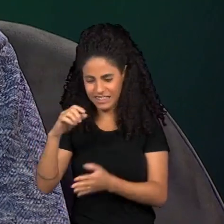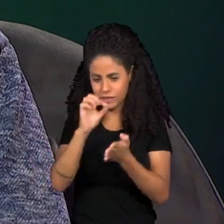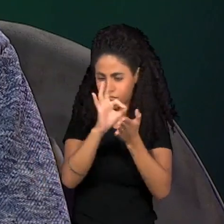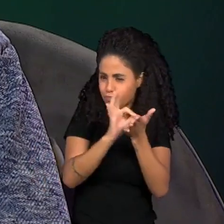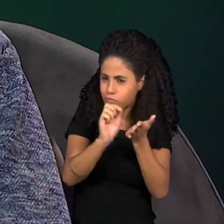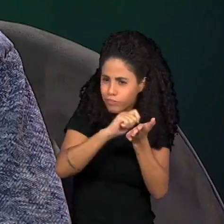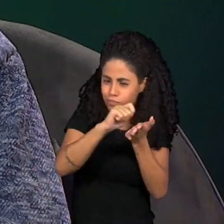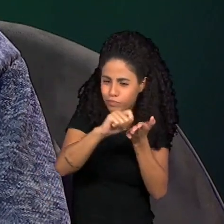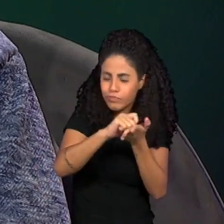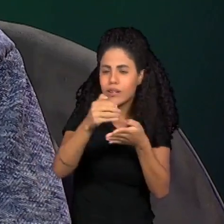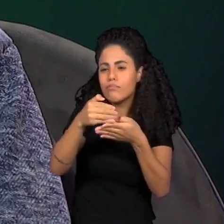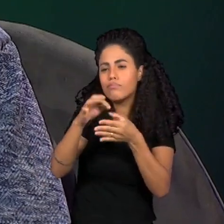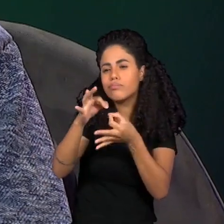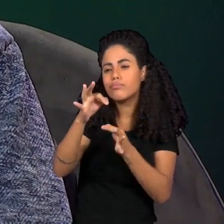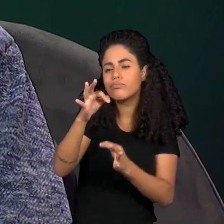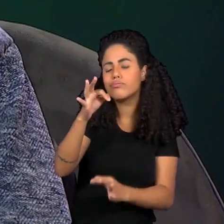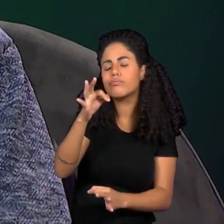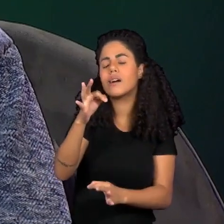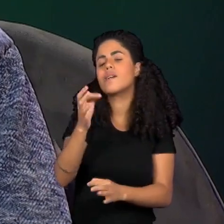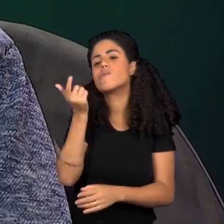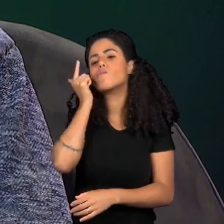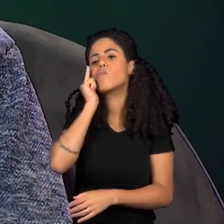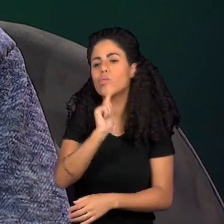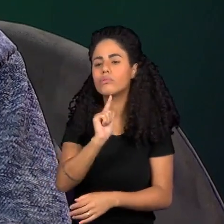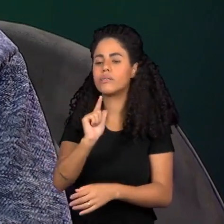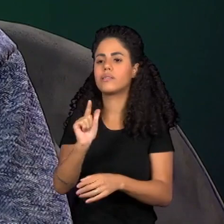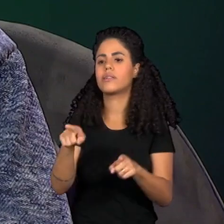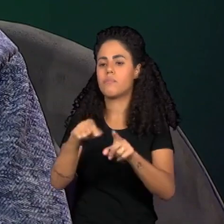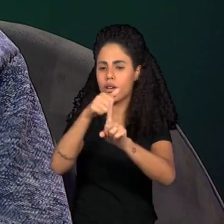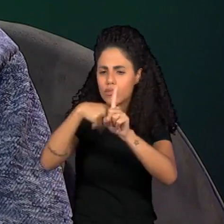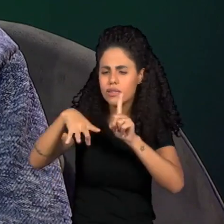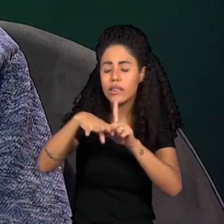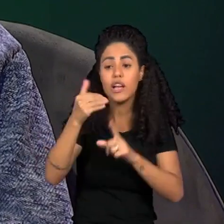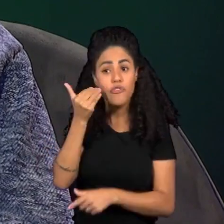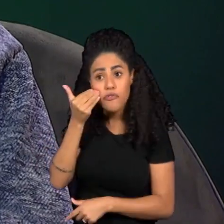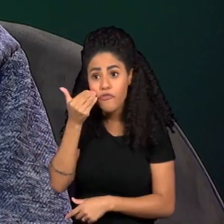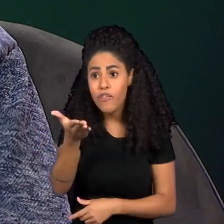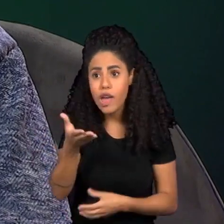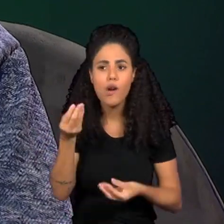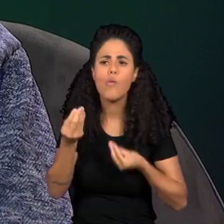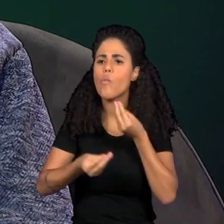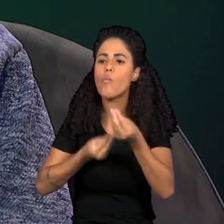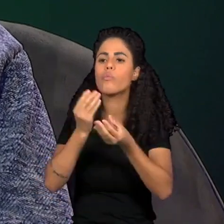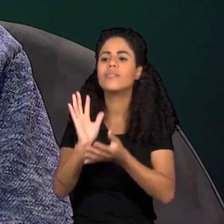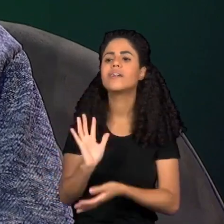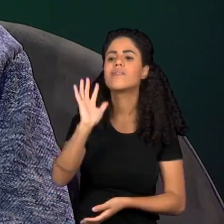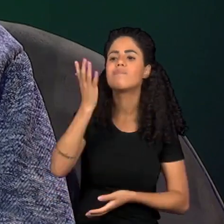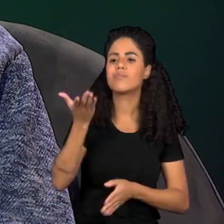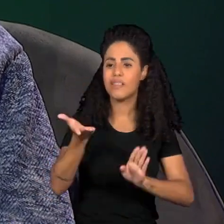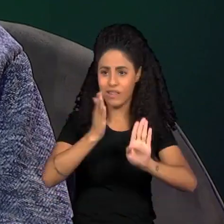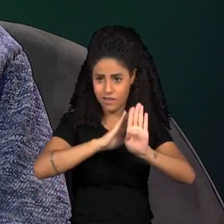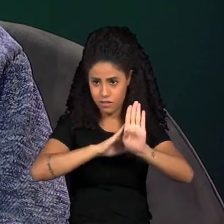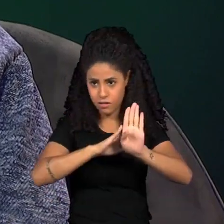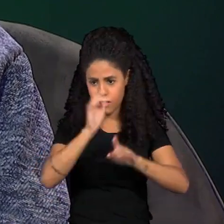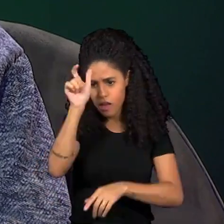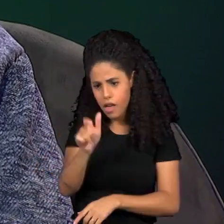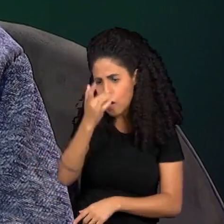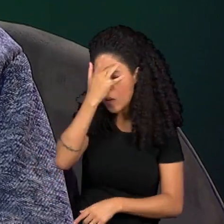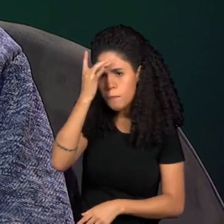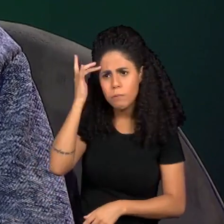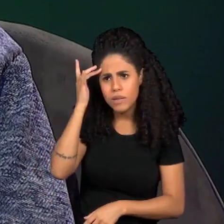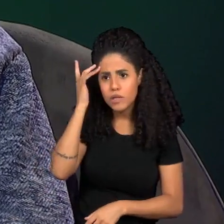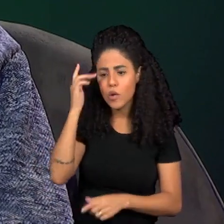para os poderes, que fosse para a sociedade ver como a pessoa que